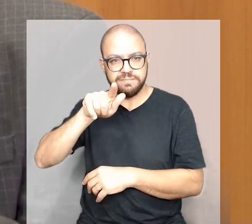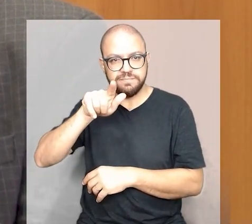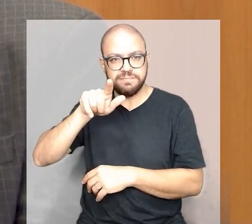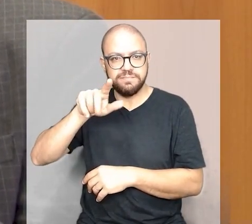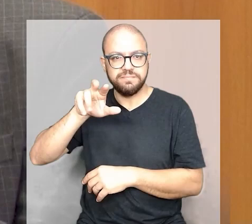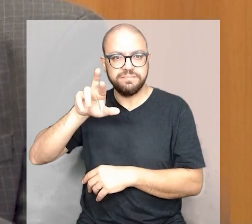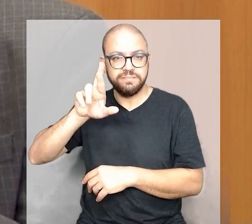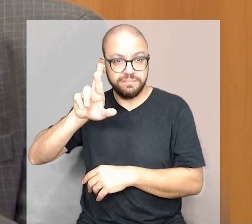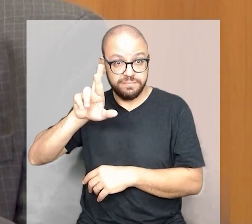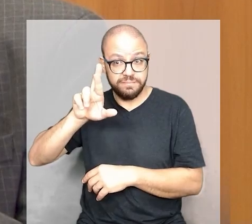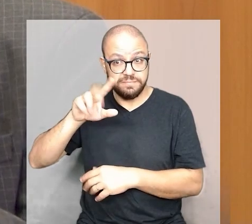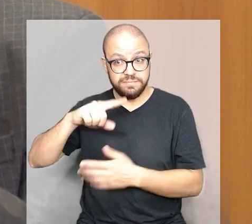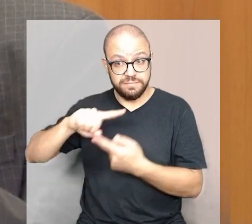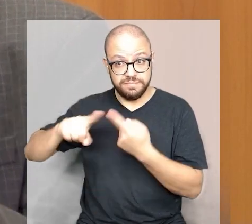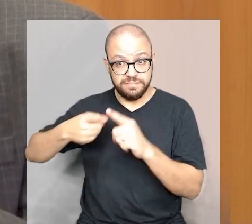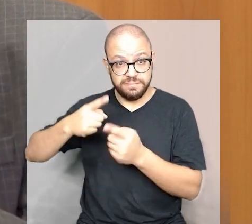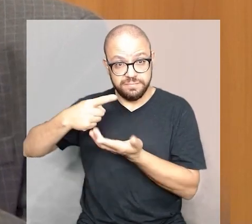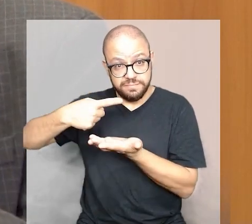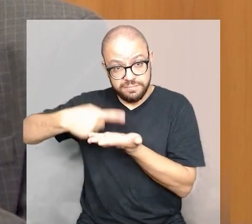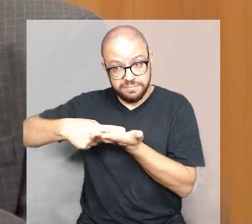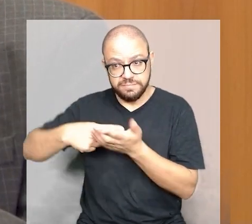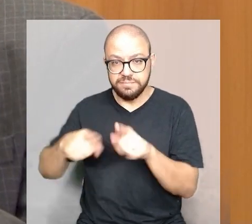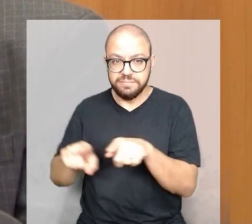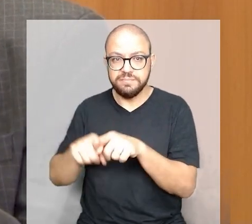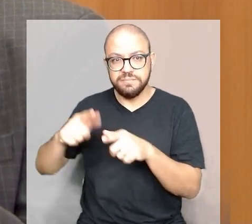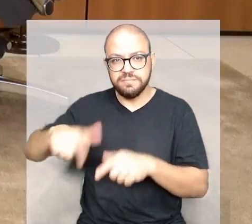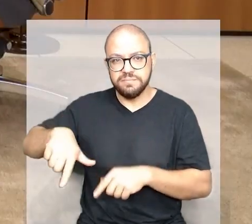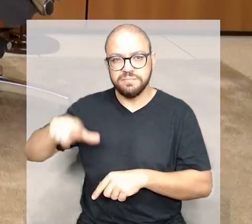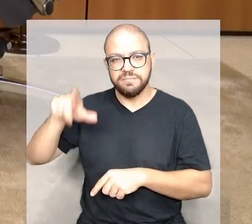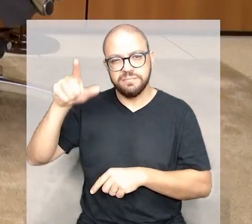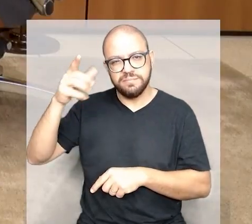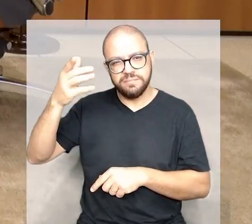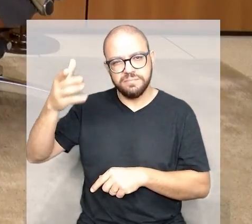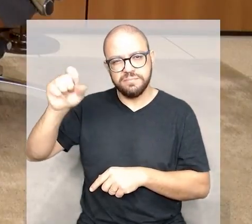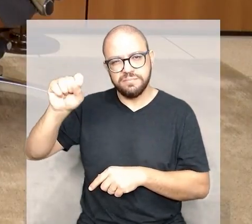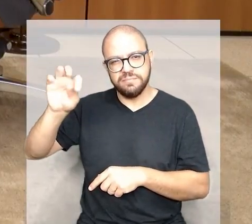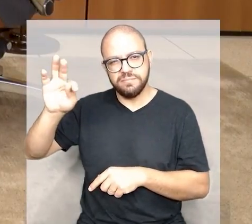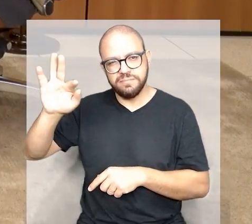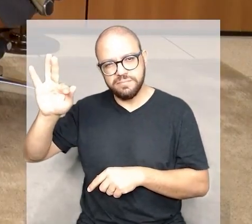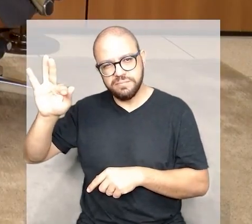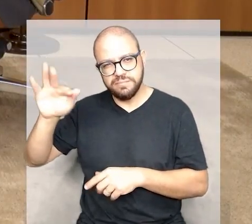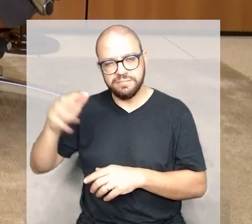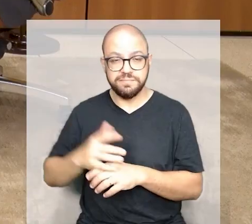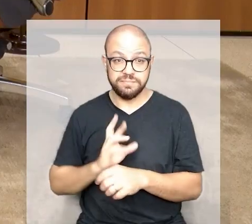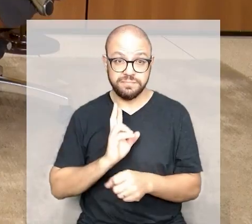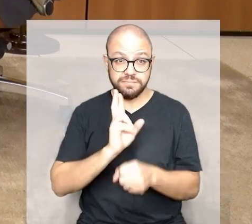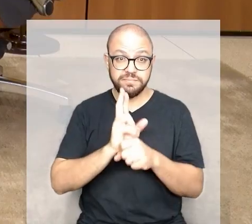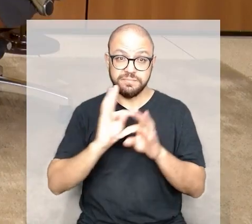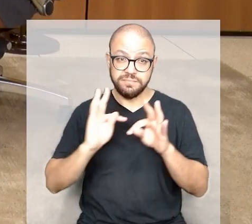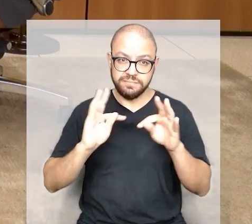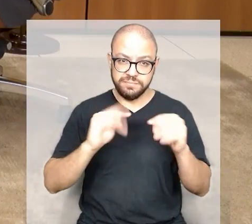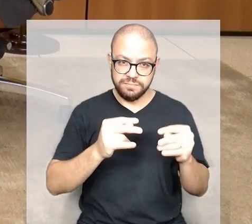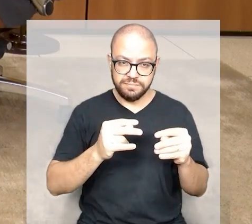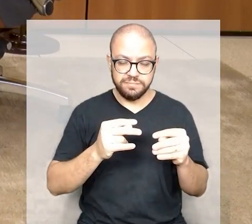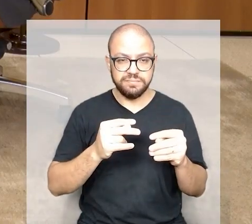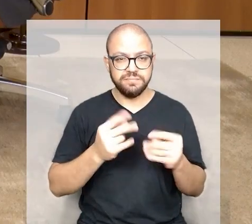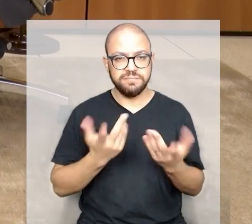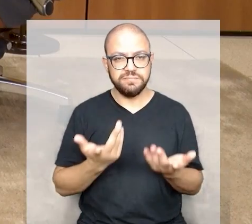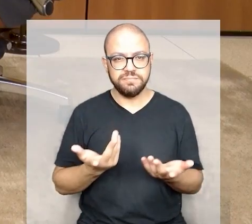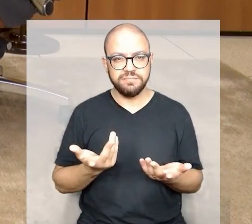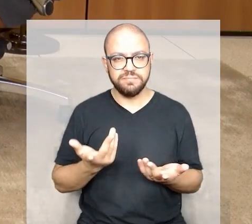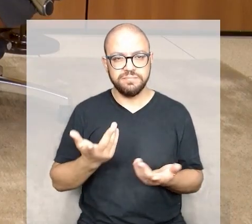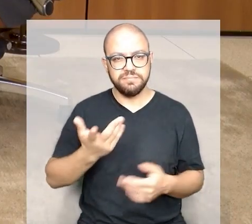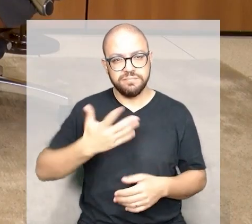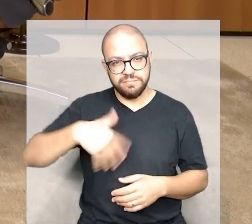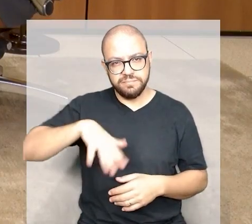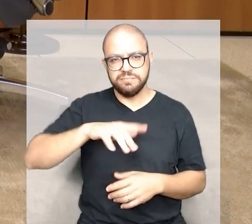gente sempre vem tendo no Supremo Tribunal Federal, né, em que o Procurador-Geral da República nos dá essa